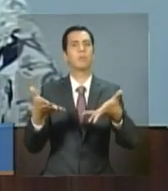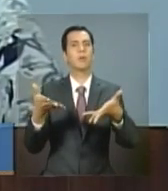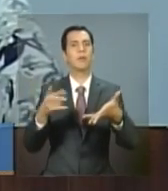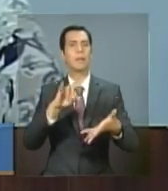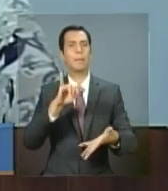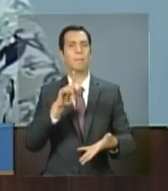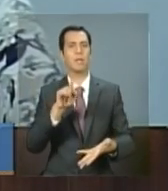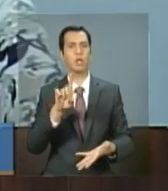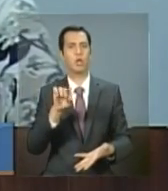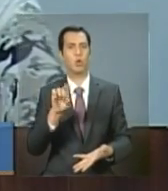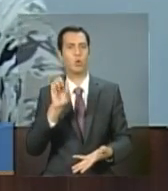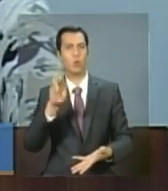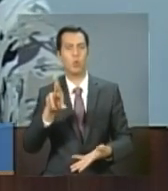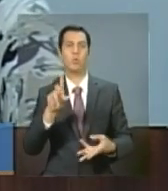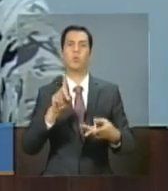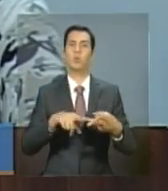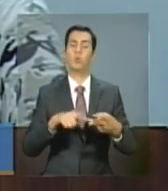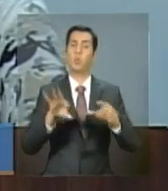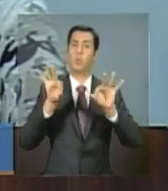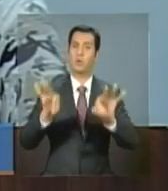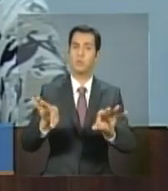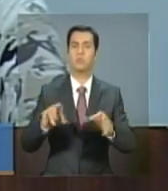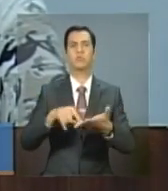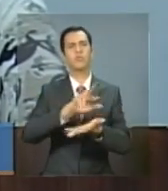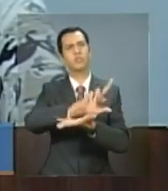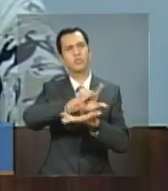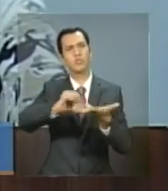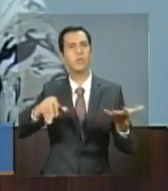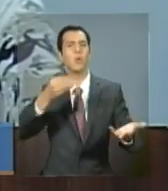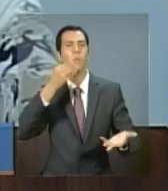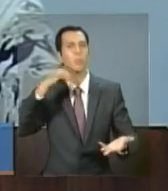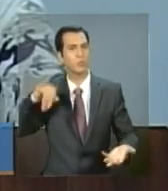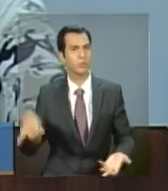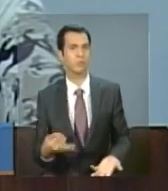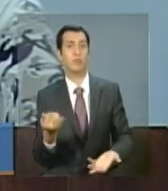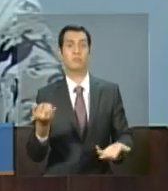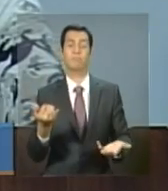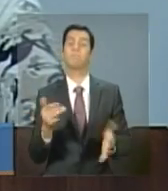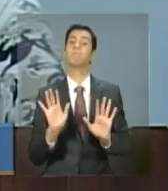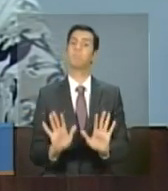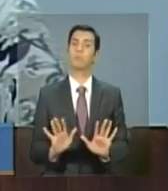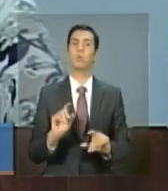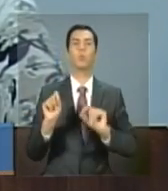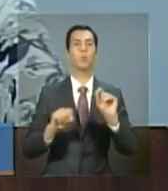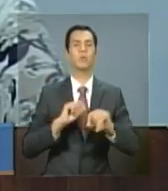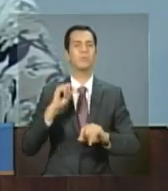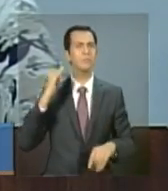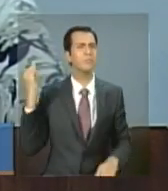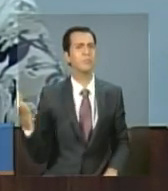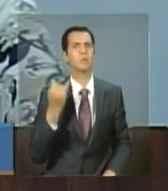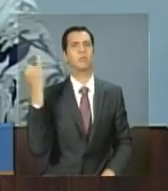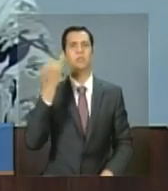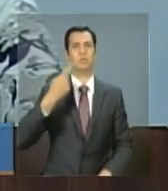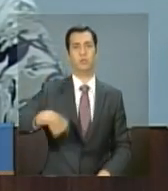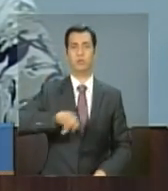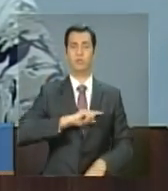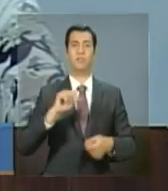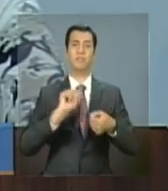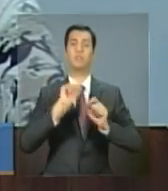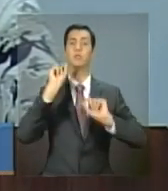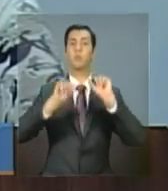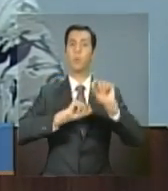popular e solidária a essas diferentes oportunidades. Então, o grande segredo das ações que nós vamos estar fazendo em inclusão produtiva